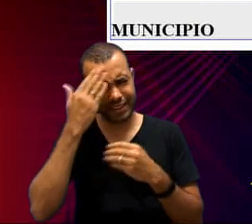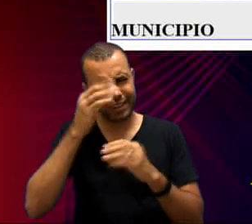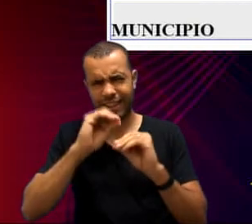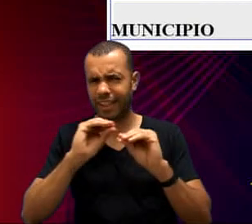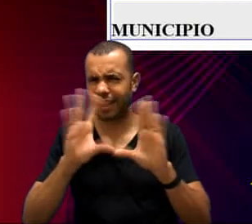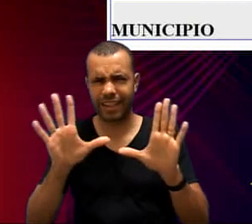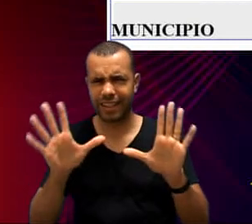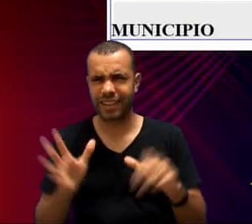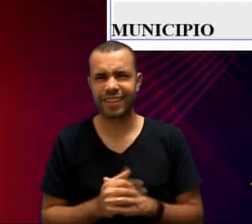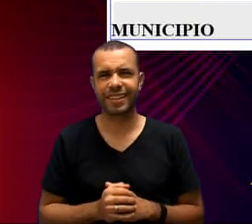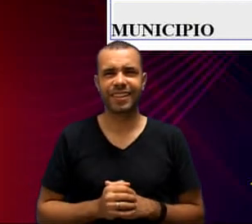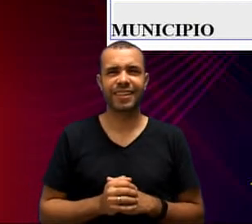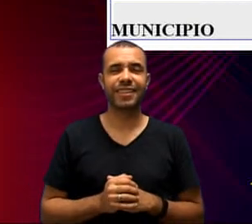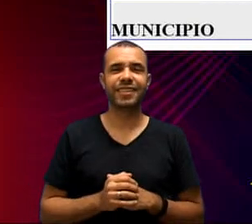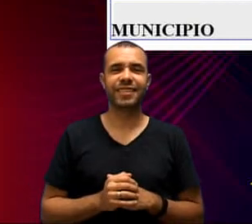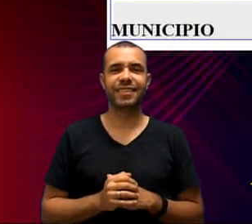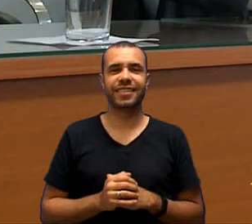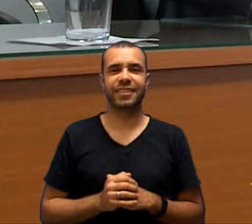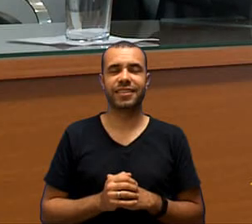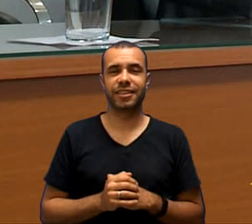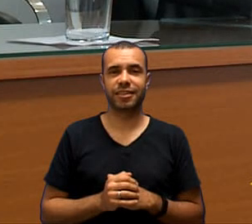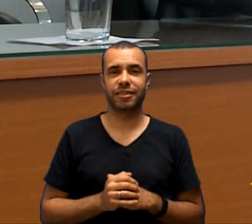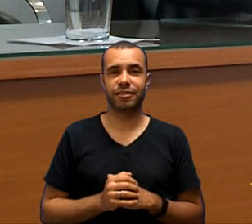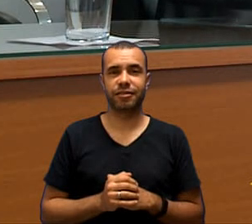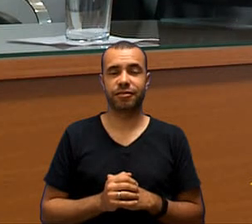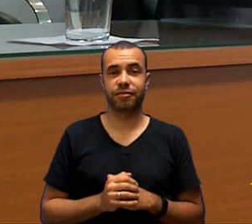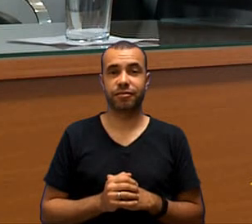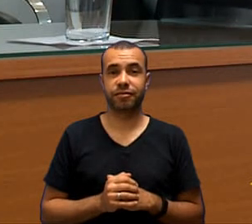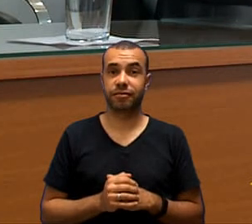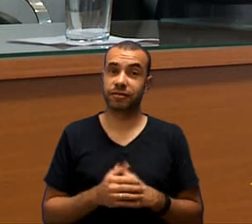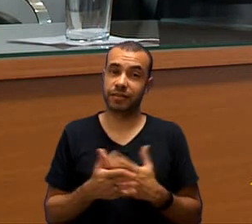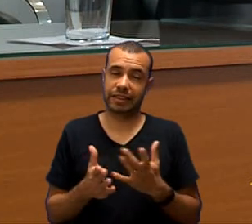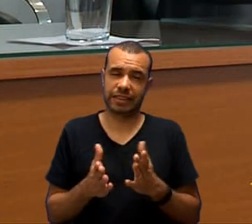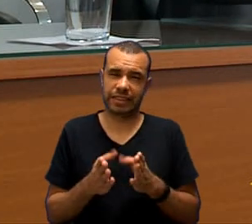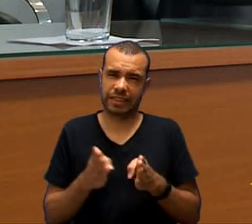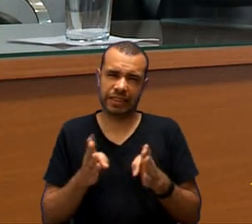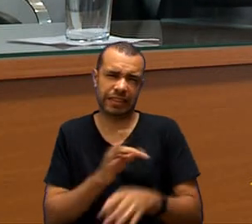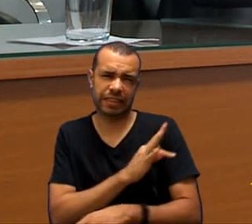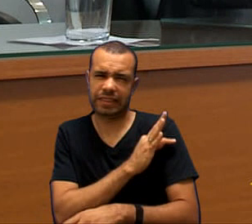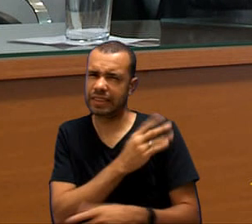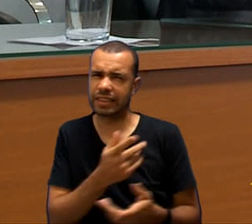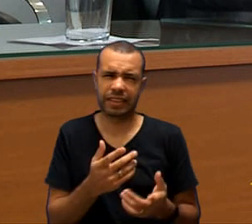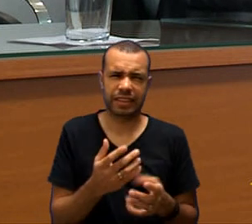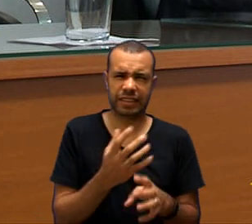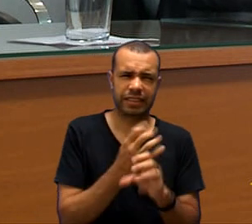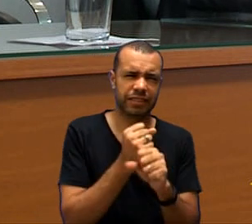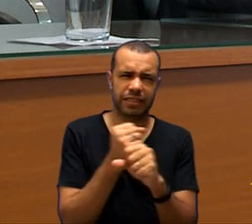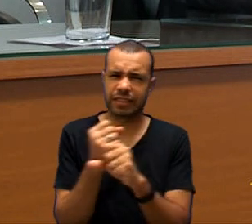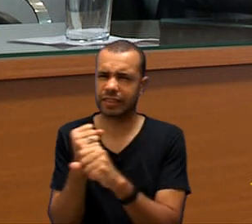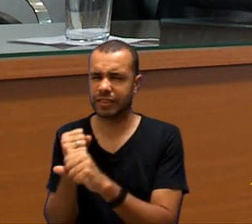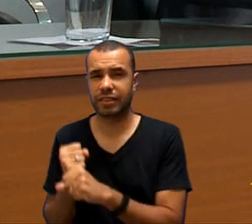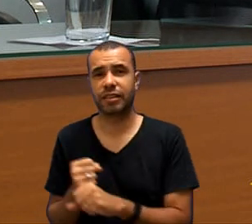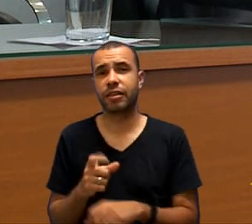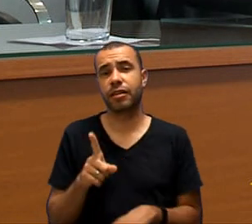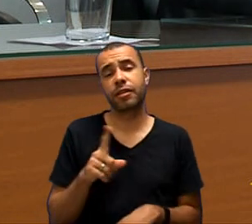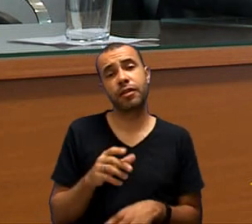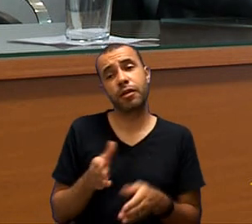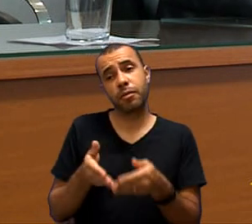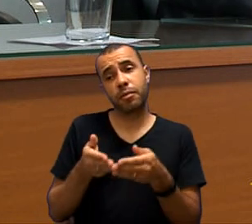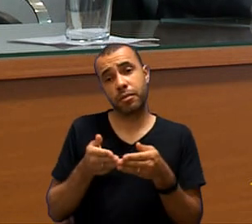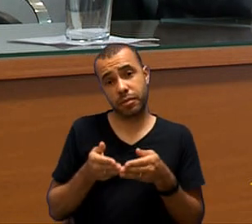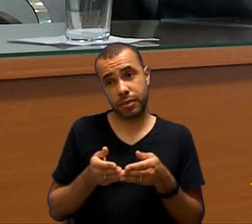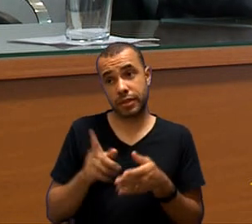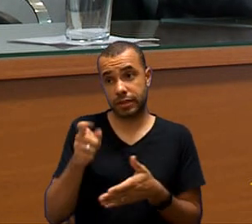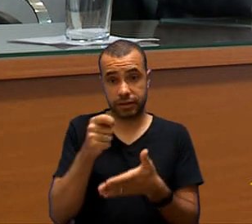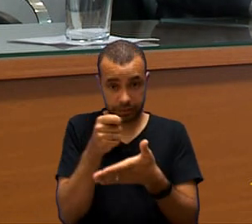Sim, agora... Tá escrito aqui. Eu ia parar. Como é muito técnico, esses apontamentos são numéricos, eu ia pedir para as pessoas, os